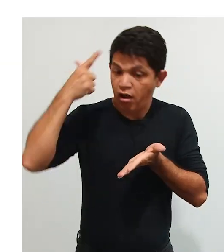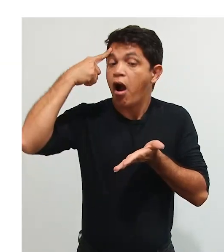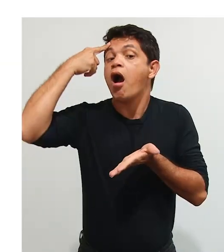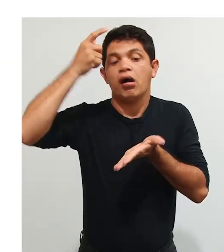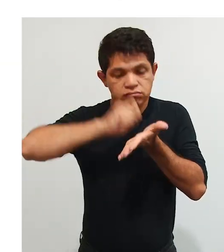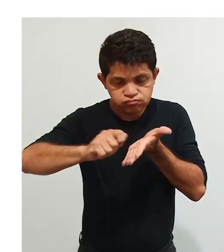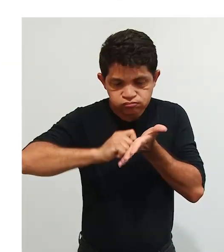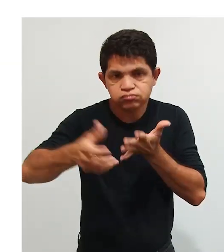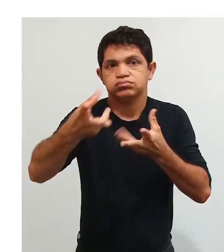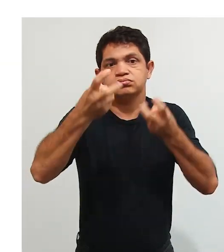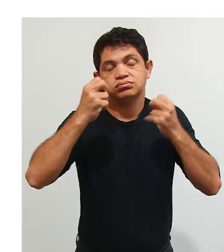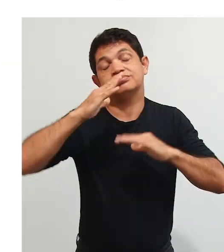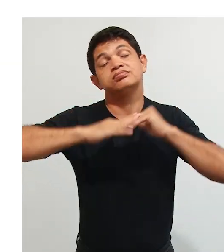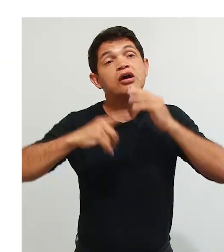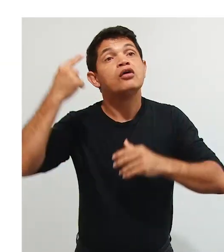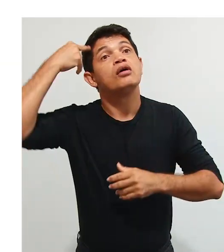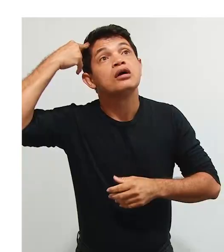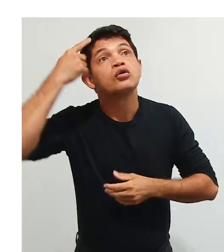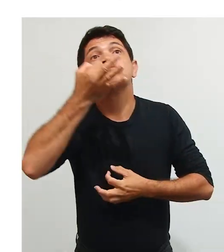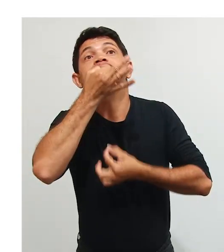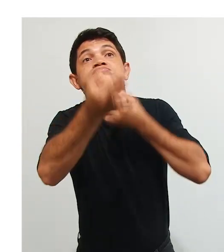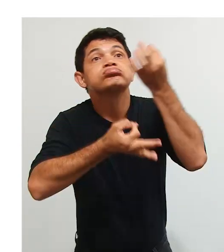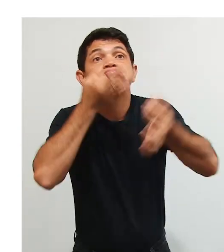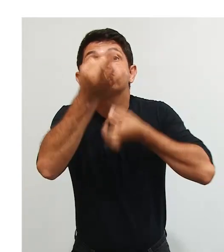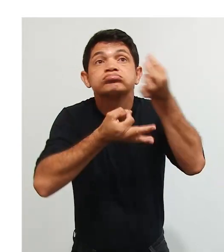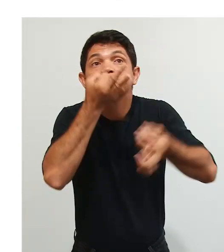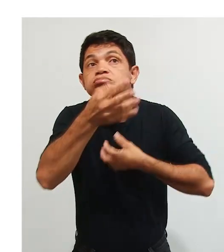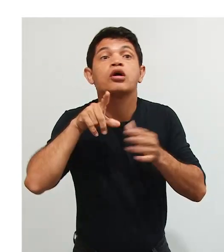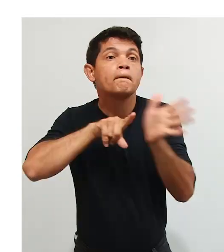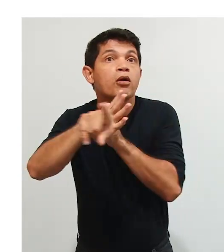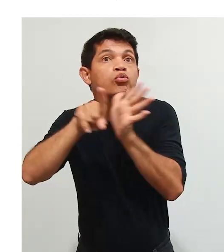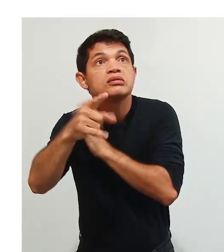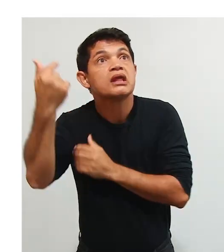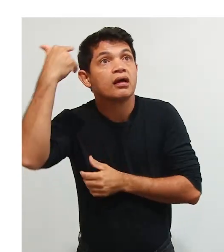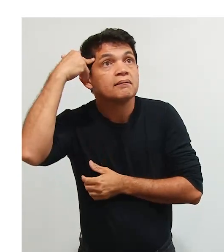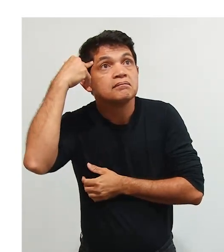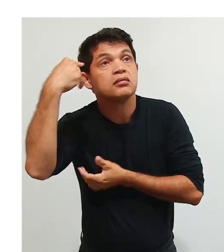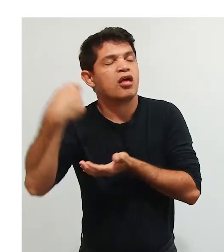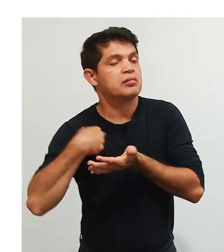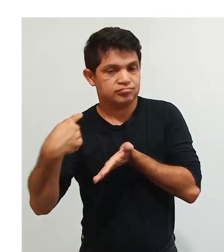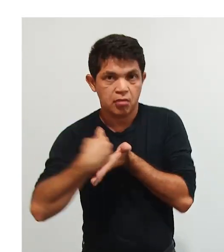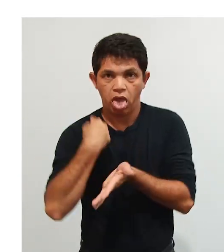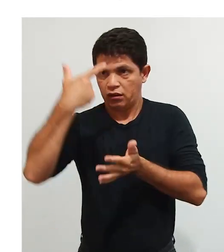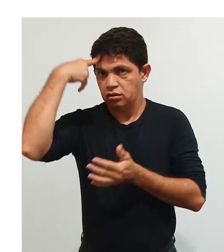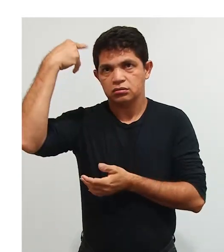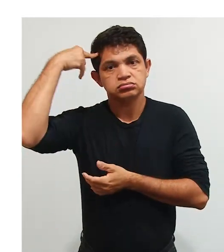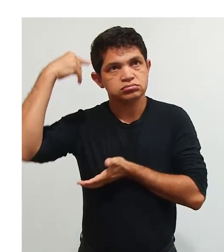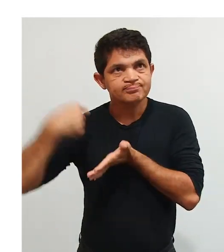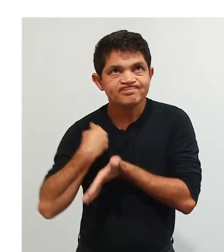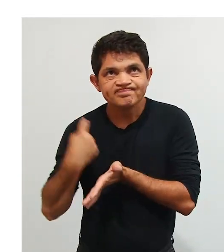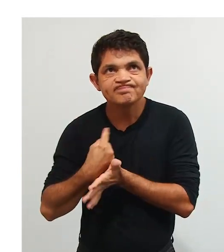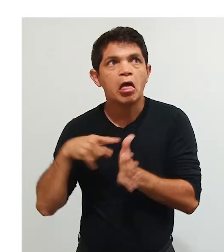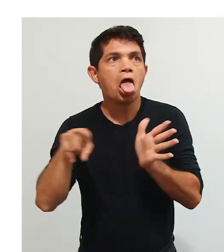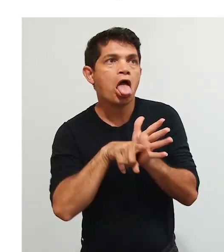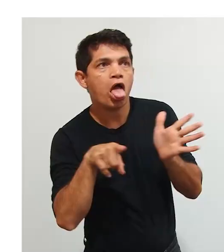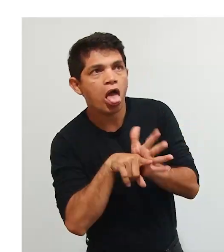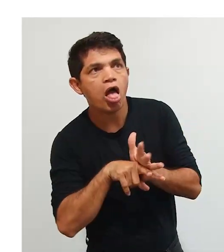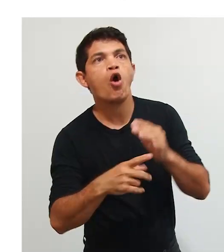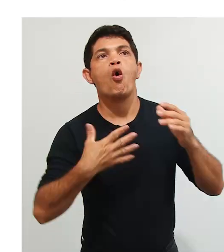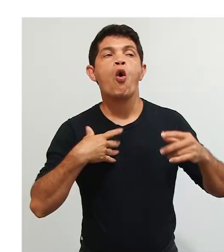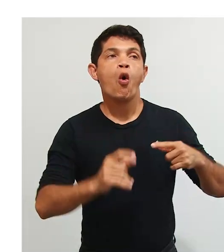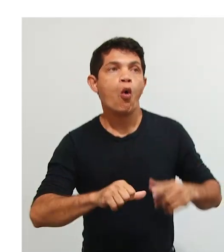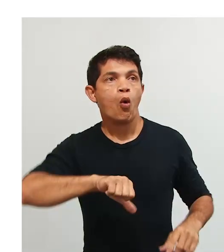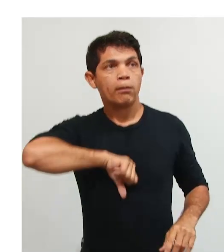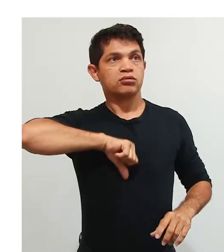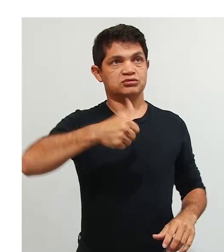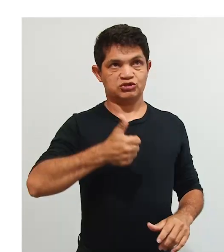se fazer esses questionamentos. Então, você vai se perguntar se tem absoluta certeza do que o que você está